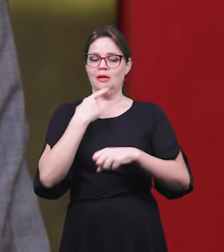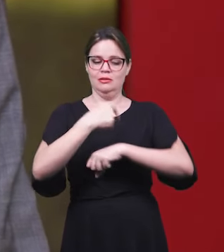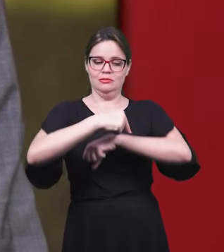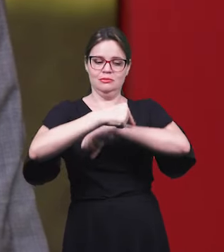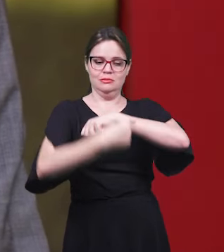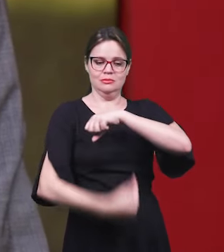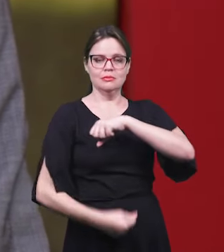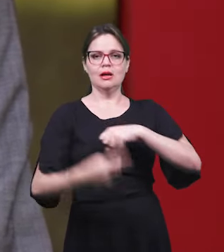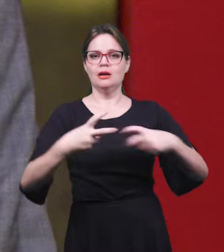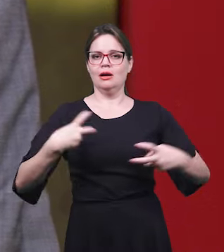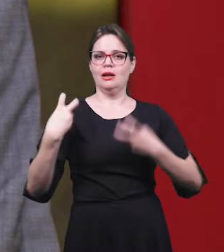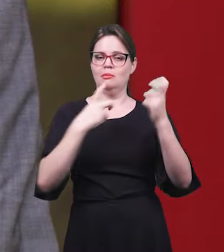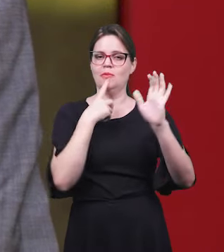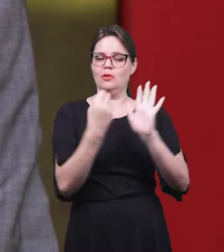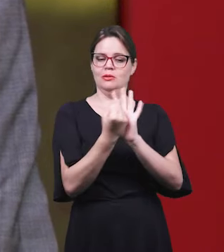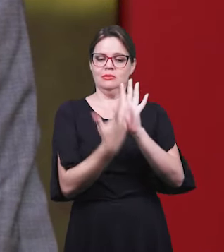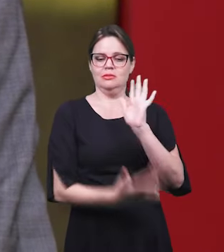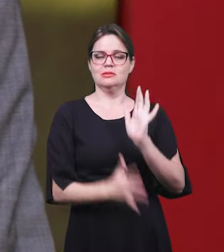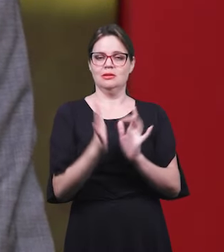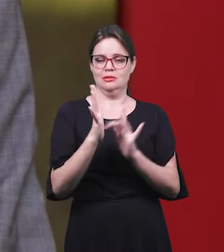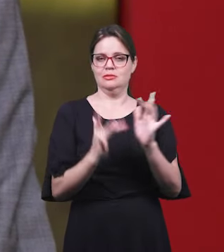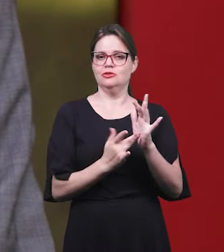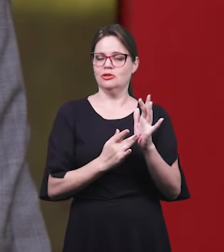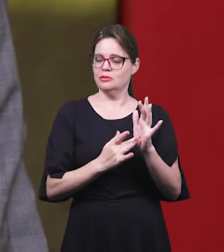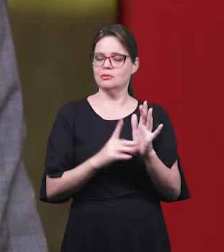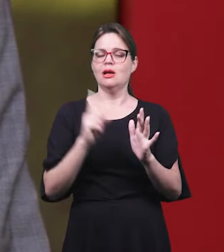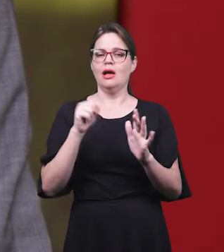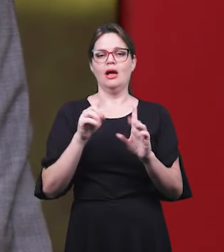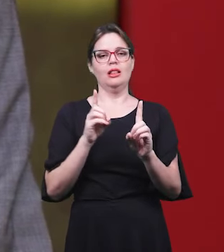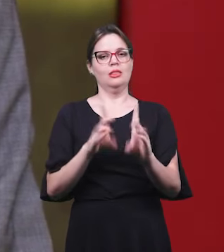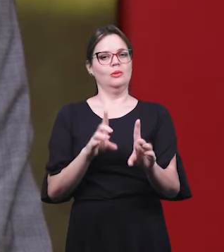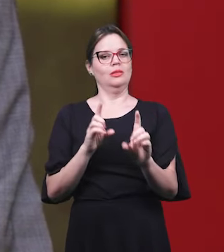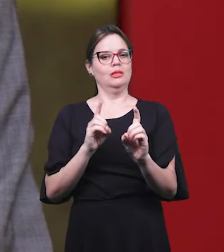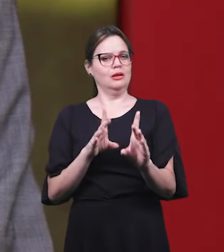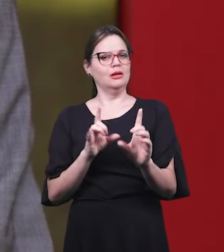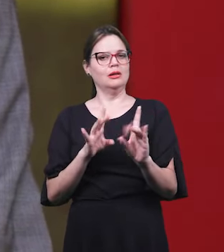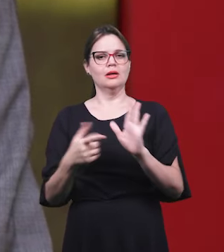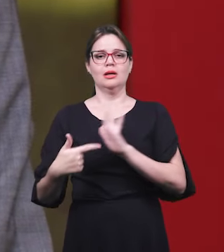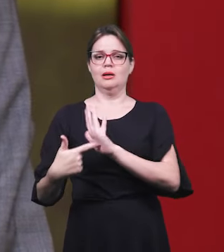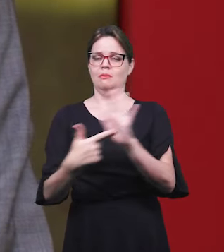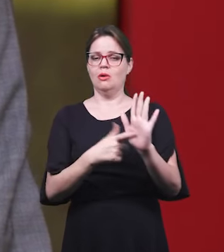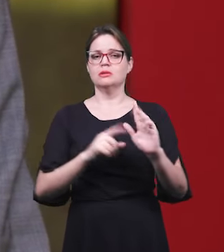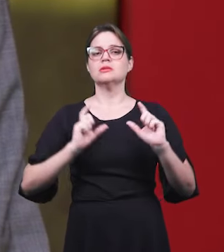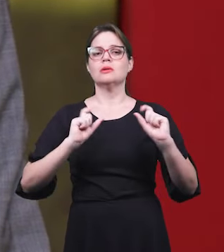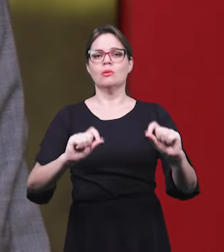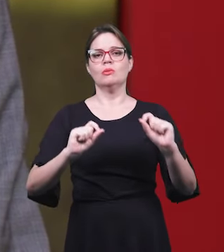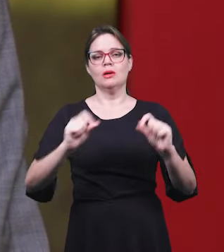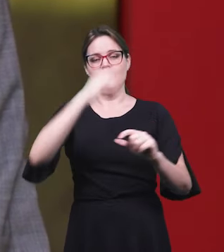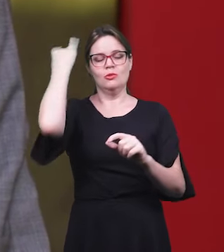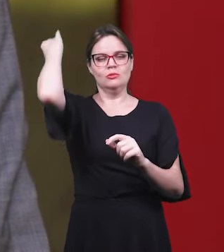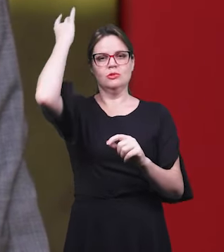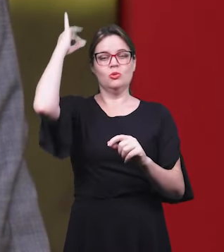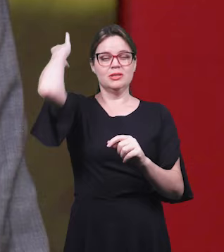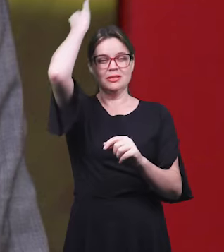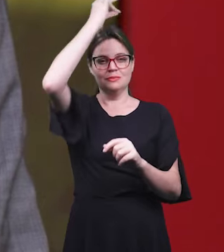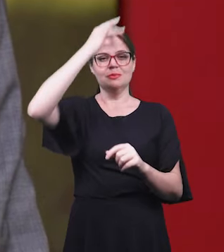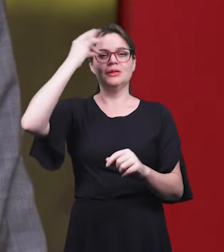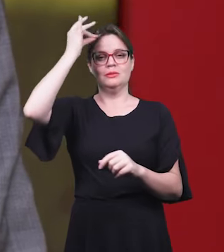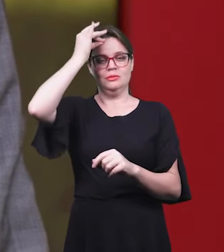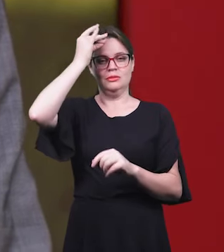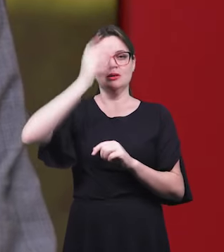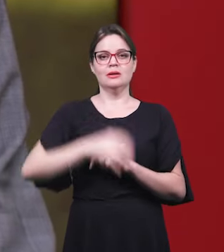clamor pelo sangue de Jesus, uma doutrina básica da obra do Senhor, que fala do Espírito Santo, mas nós não podemos perder